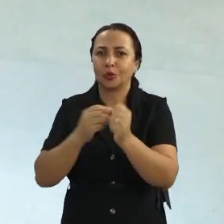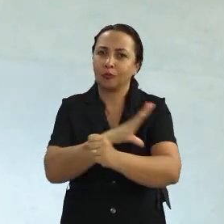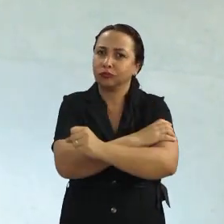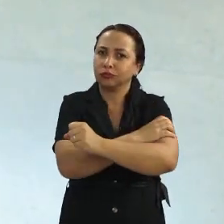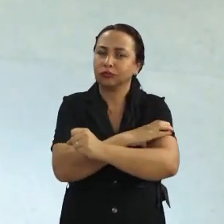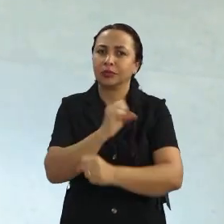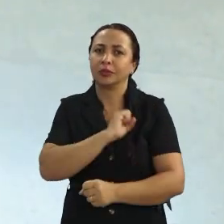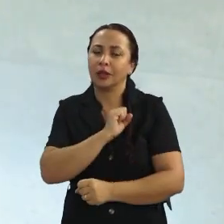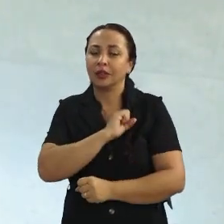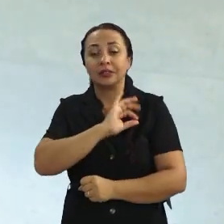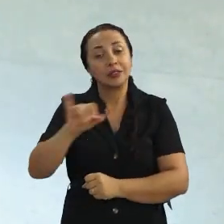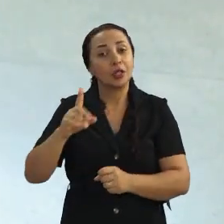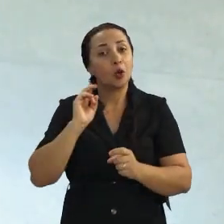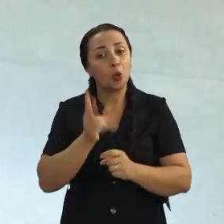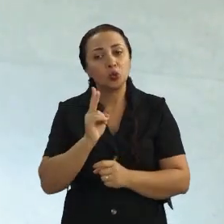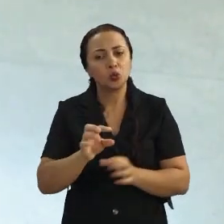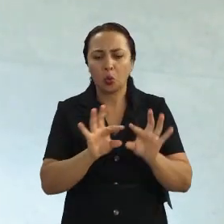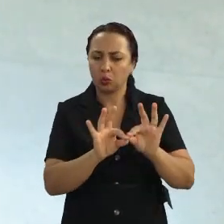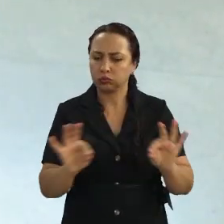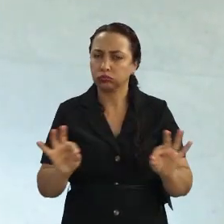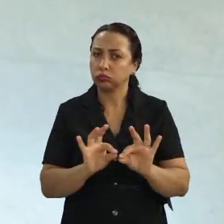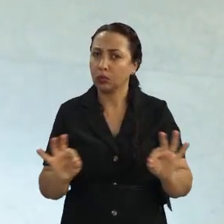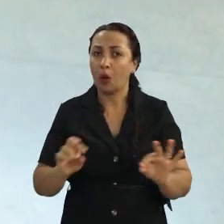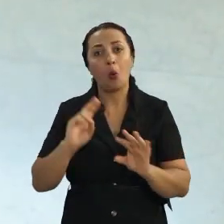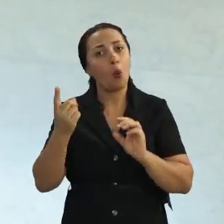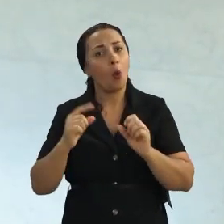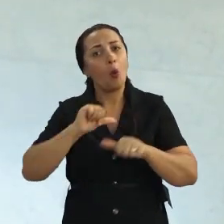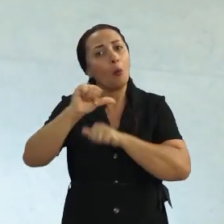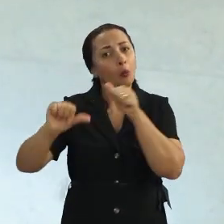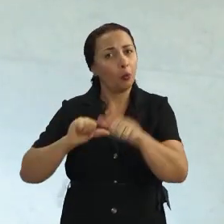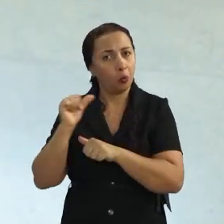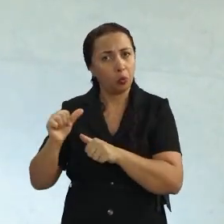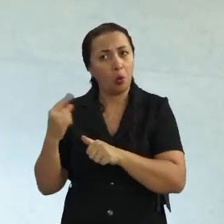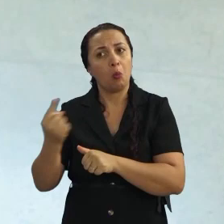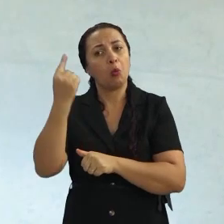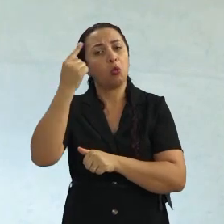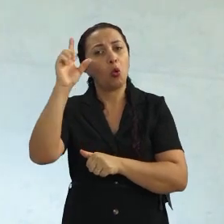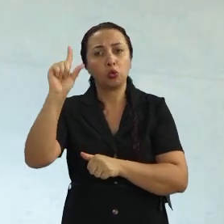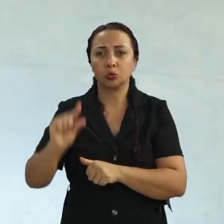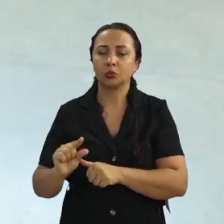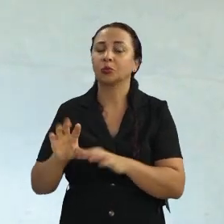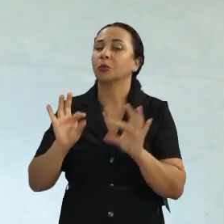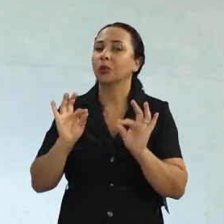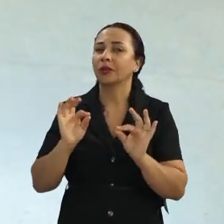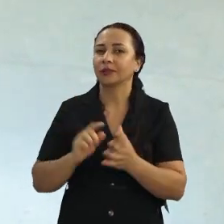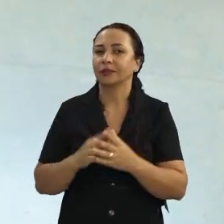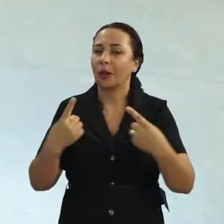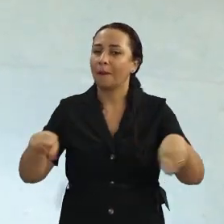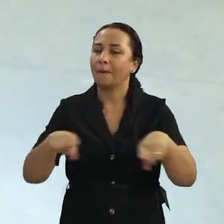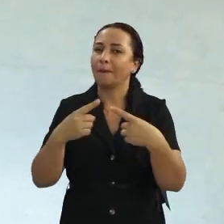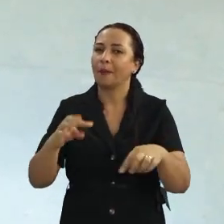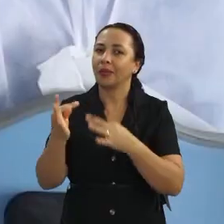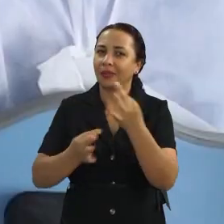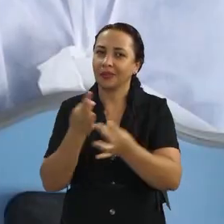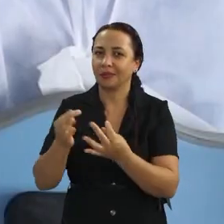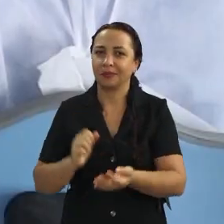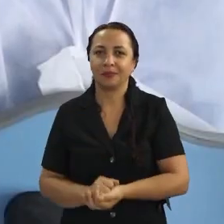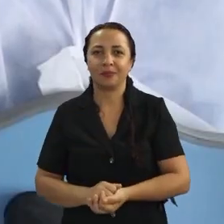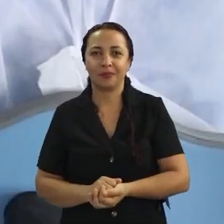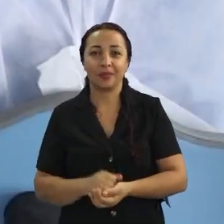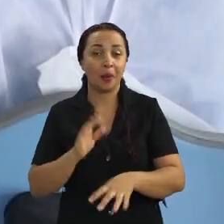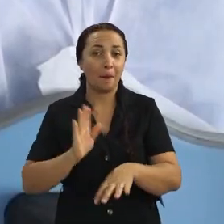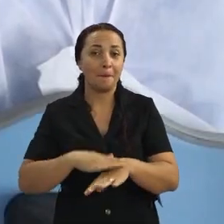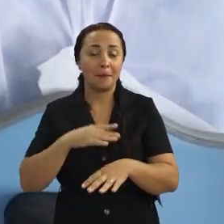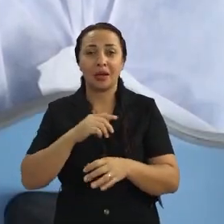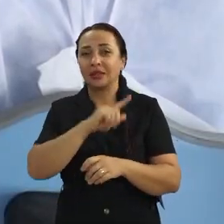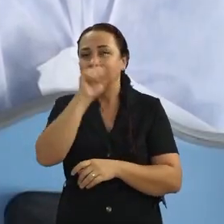para ver se aquilo ela se Manteve um nível de estabilidade e como é que a criança respondeu né diante ao processo da música terapia é uma